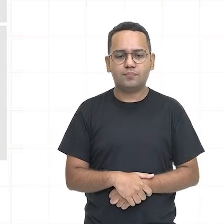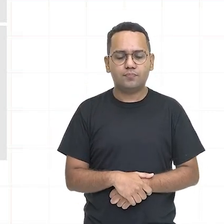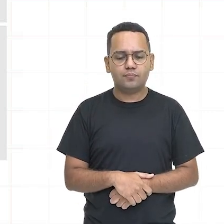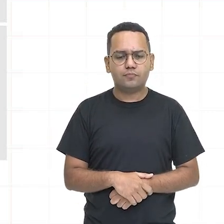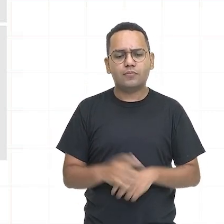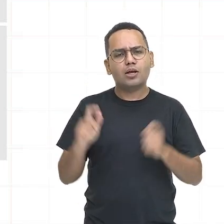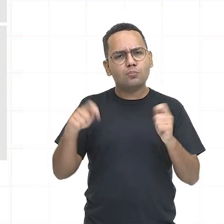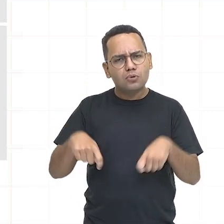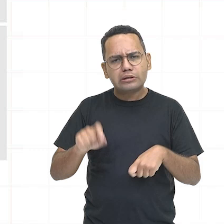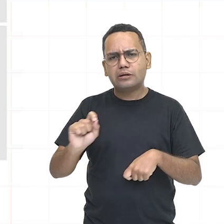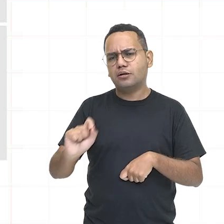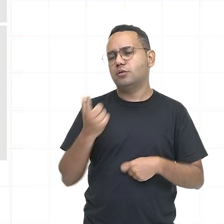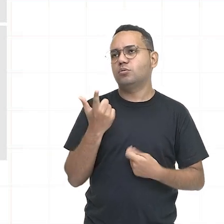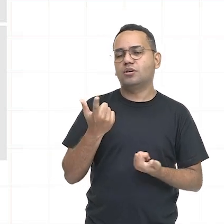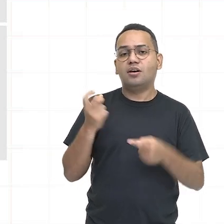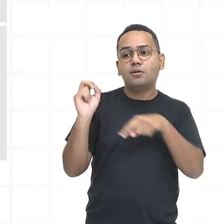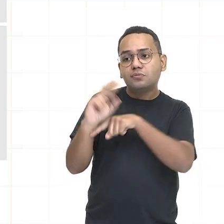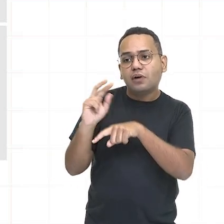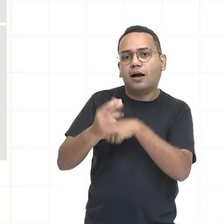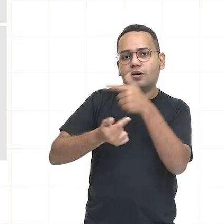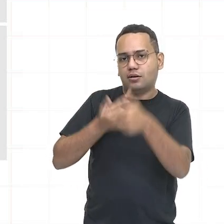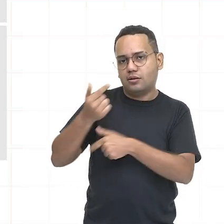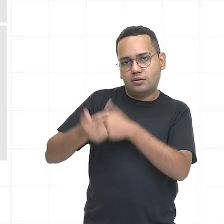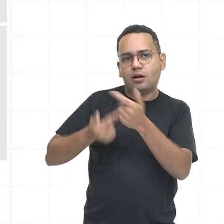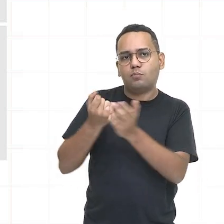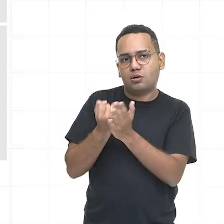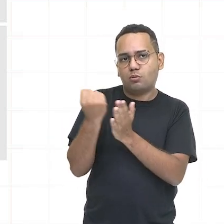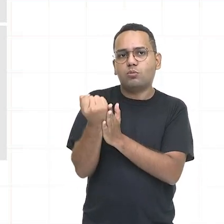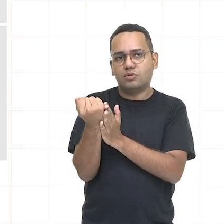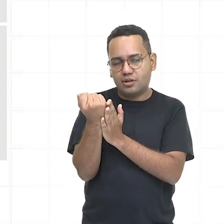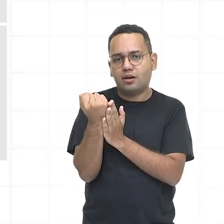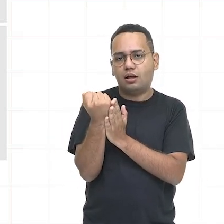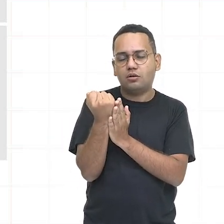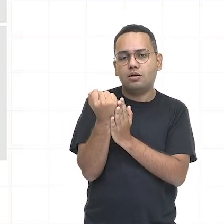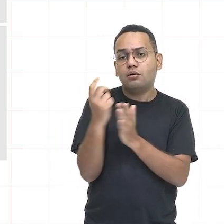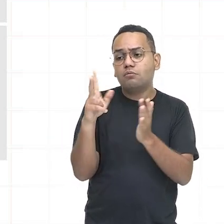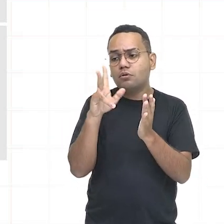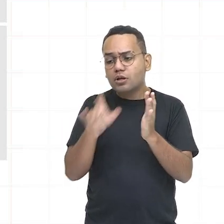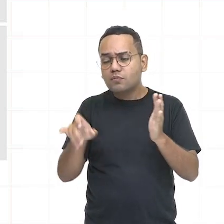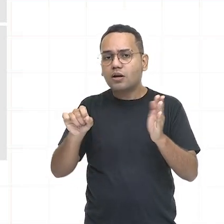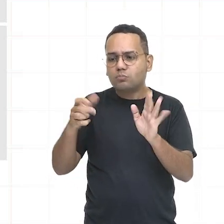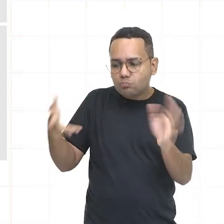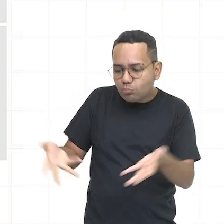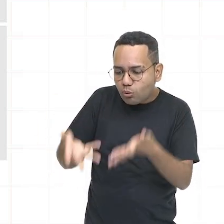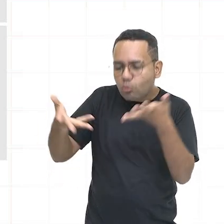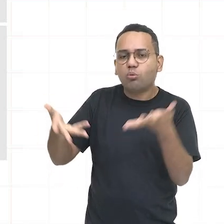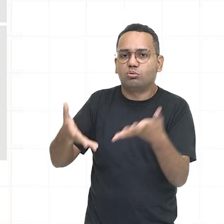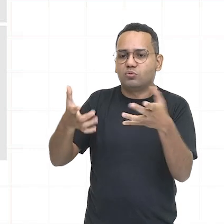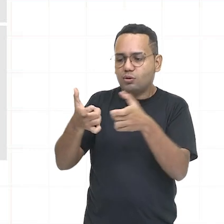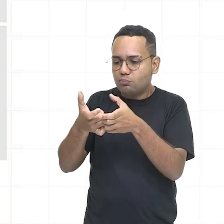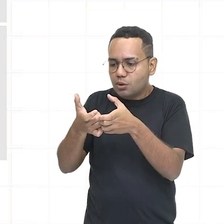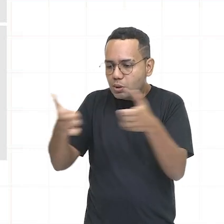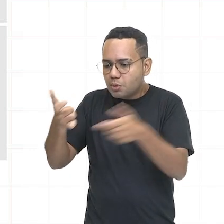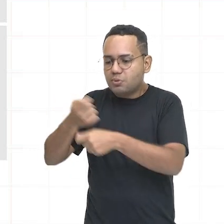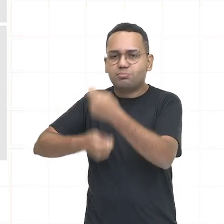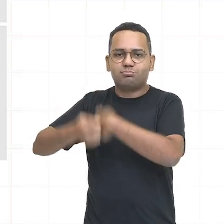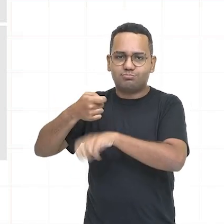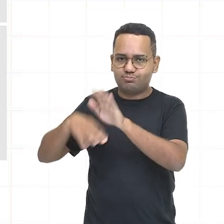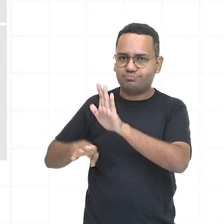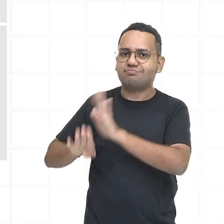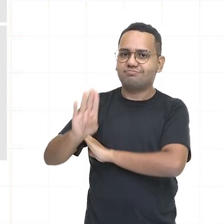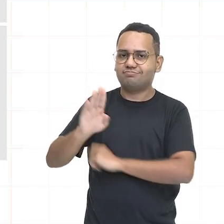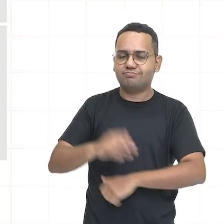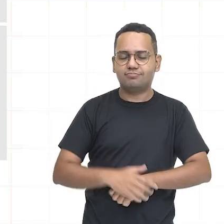renda, né, emprego, e acaba impulsionando cada vez mais esse crescimento econômico.